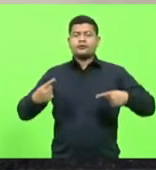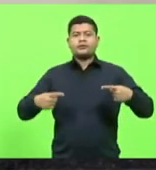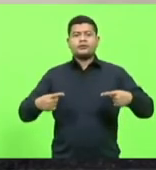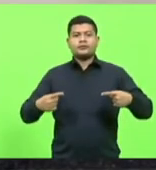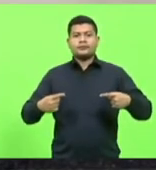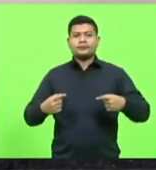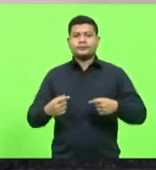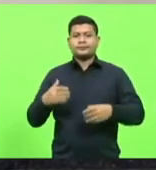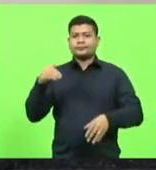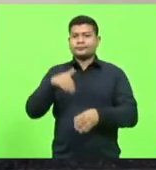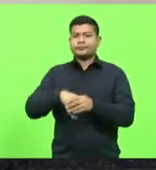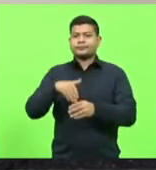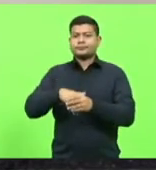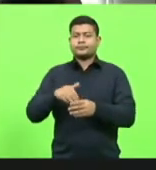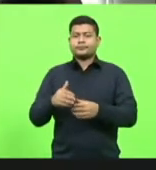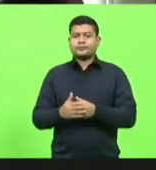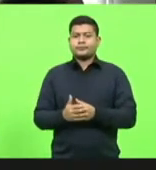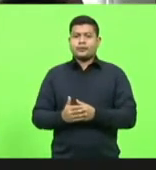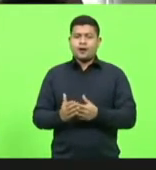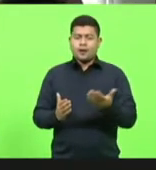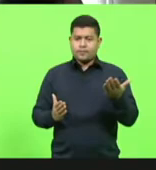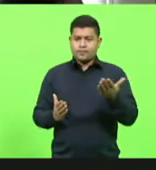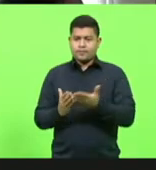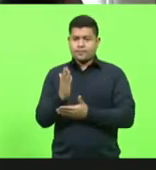Em votação. Aprovado.